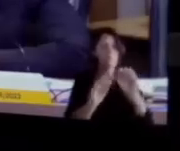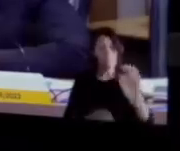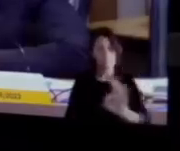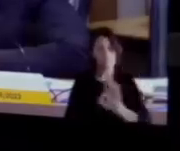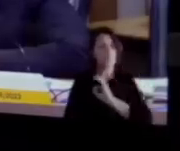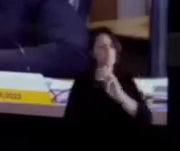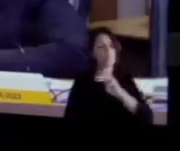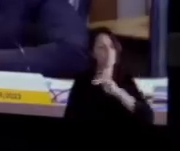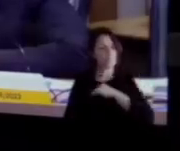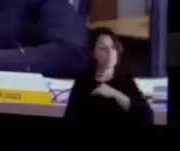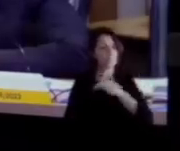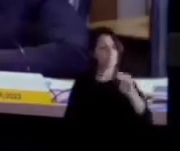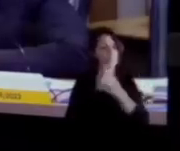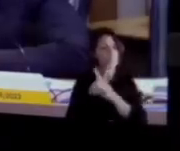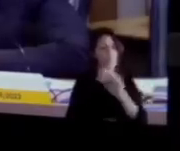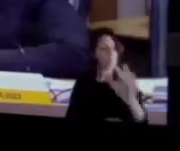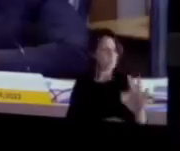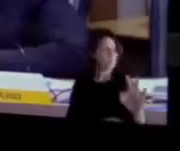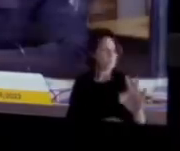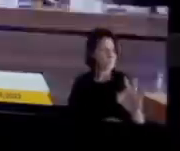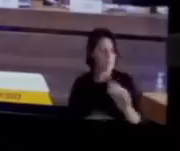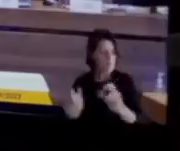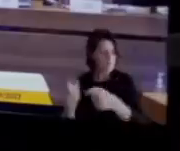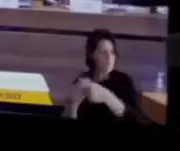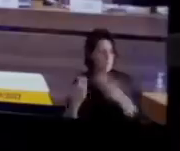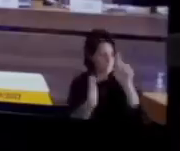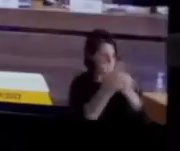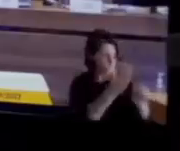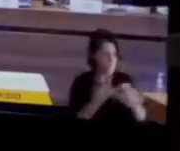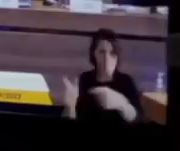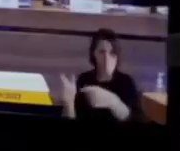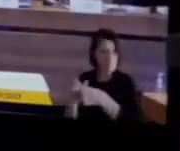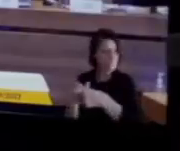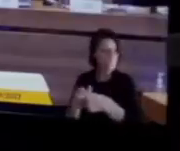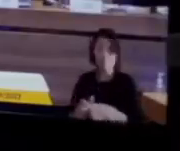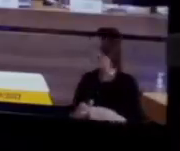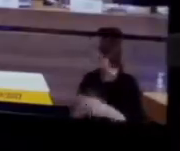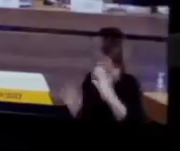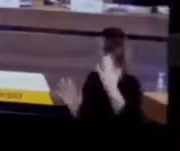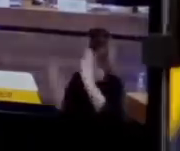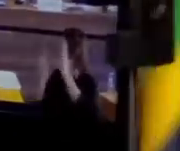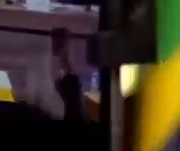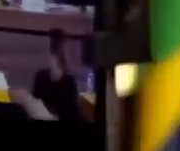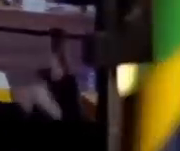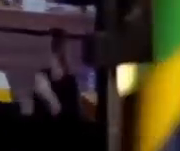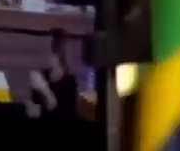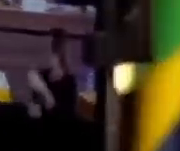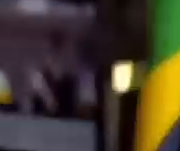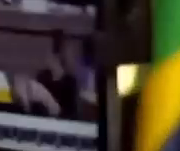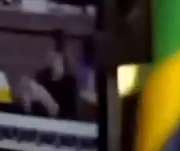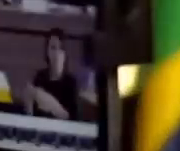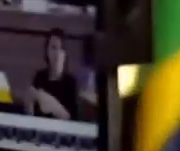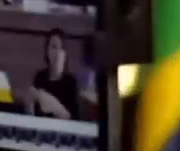a senhora acha que o policiamento era insuficiente eu acho não tenho certeza absoluto a senhora já foi em outras